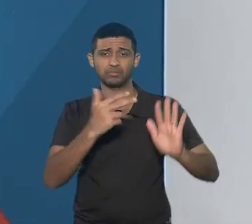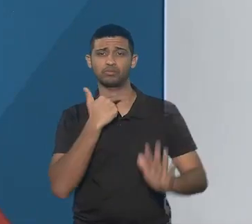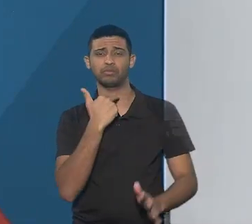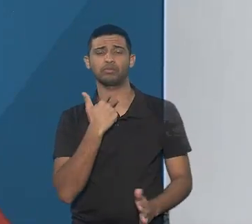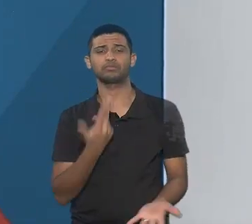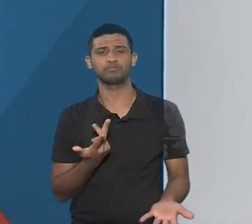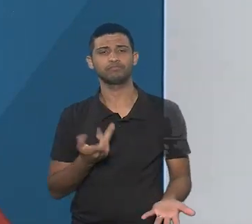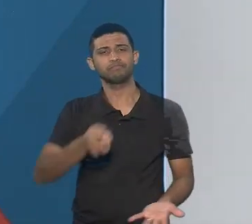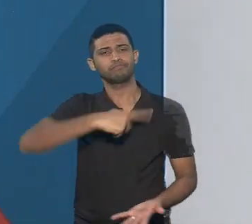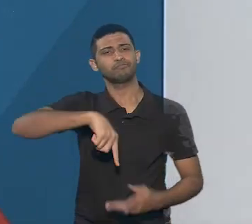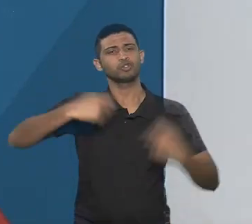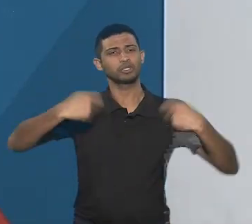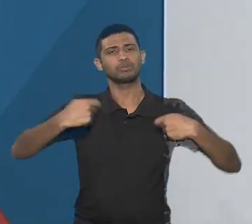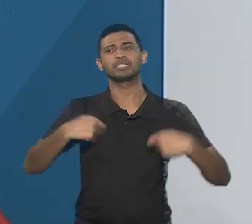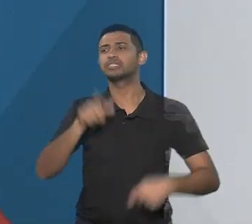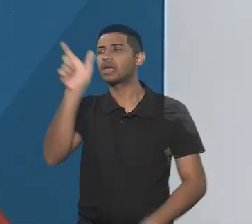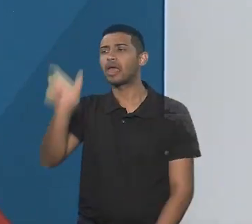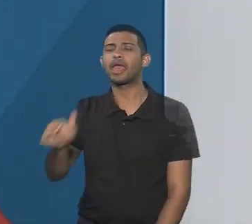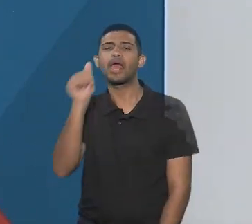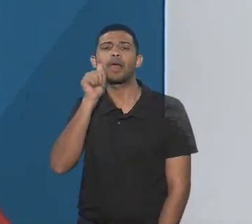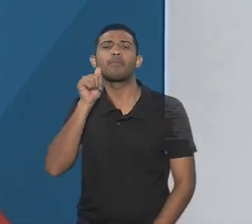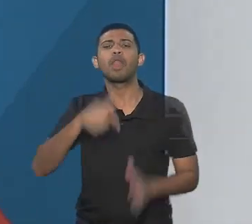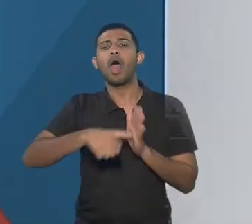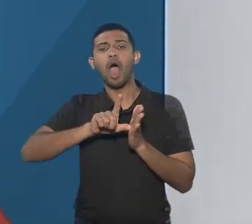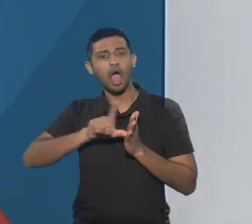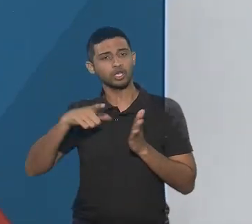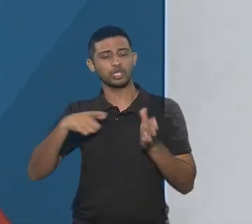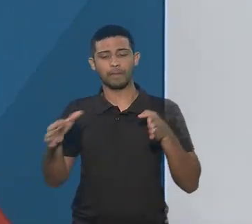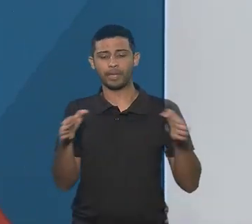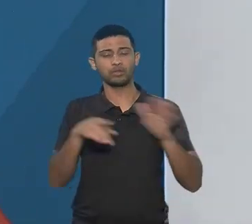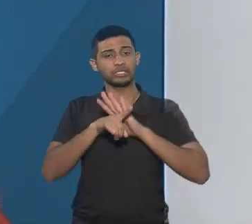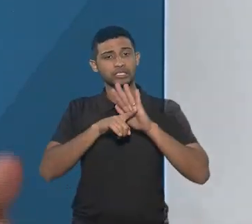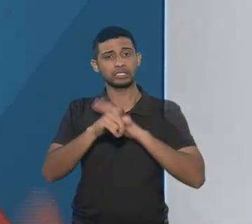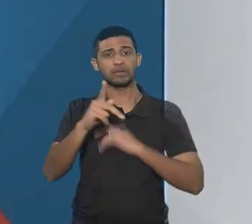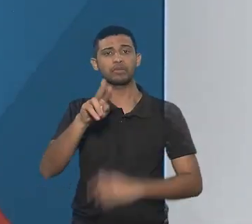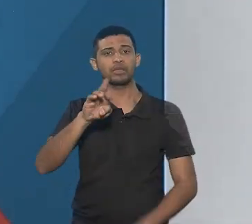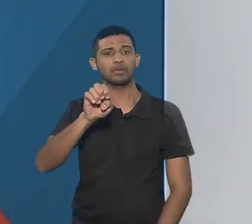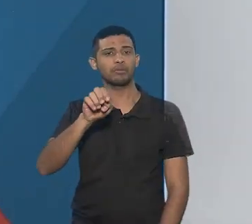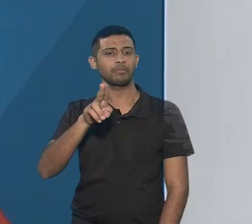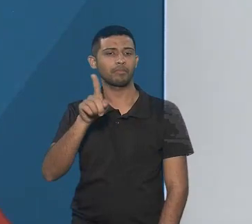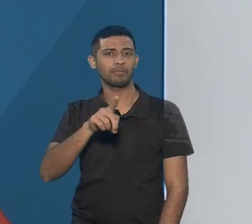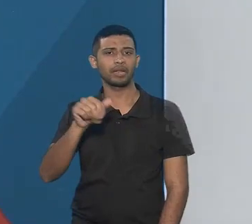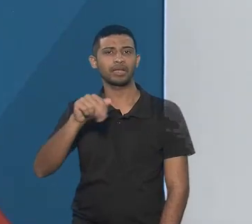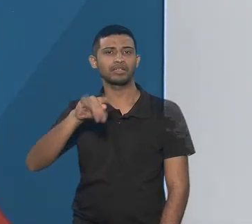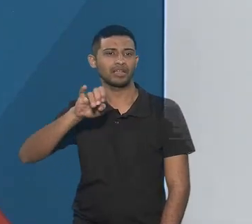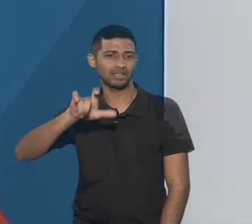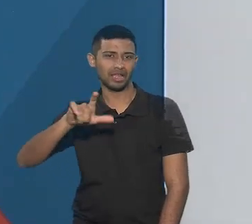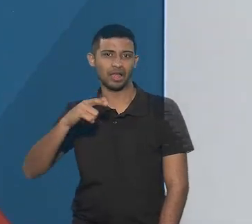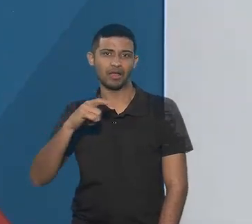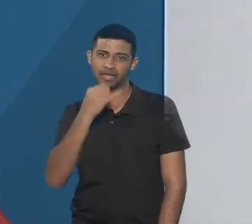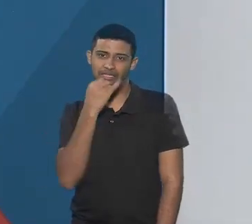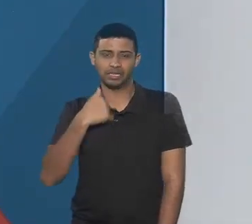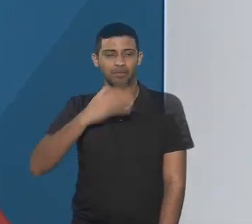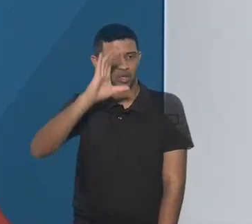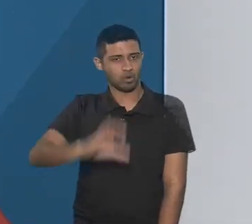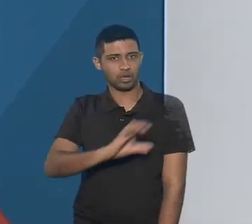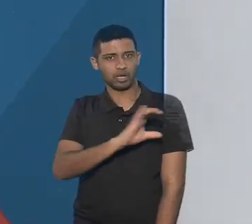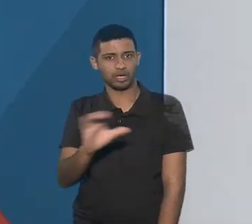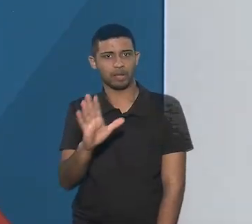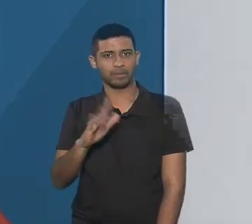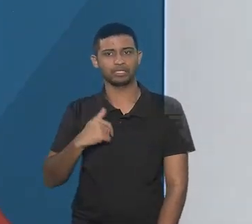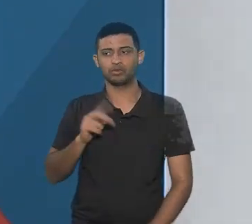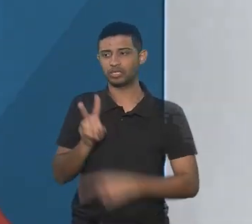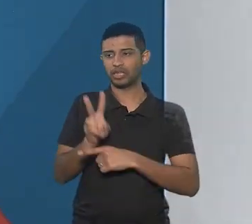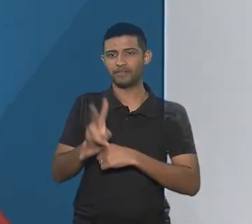levadas a sério. Nós precisamos que a mulher tenha um pré-natal adequado. Né? Por exemplo, eu sou católico,